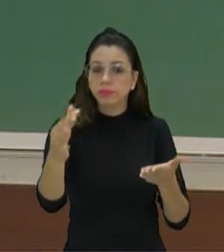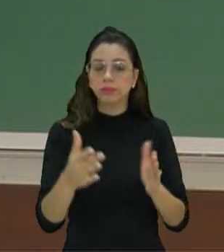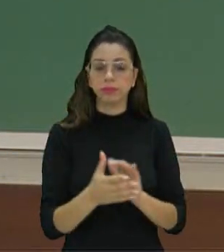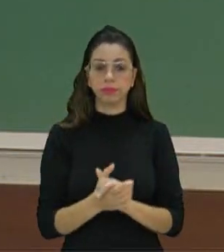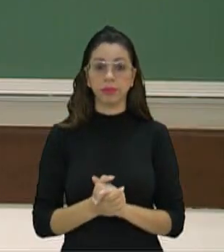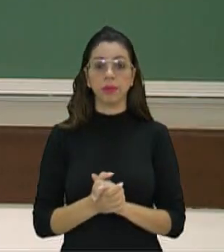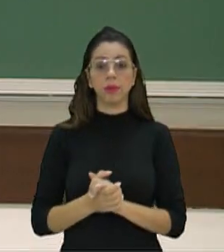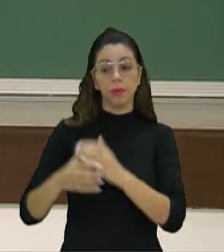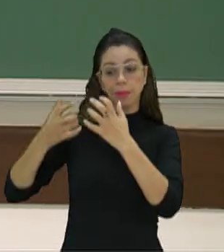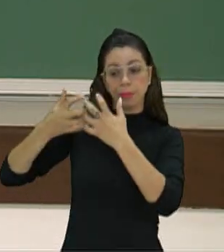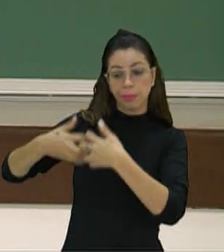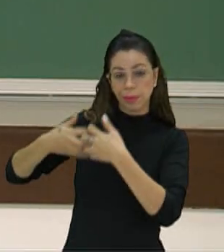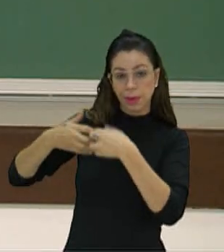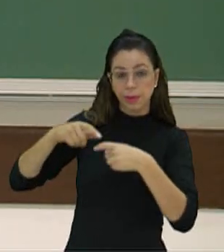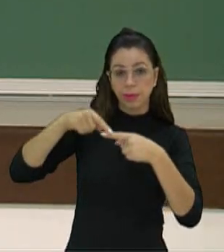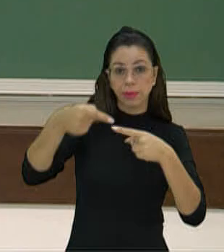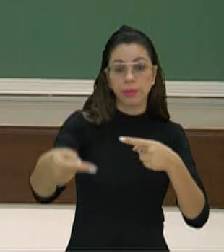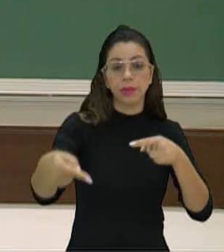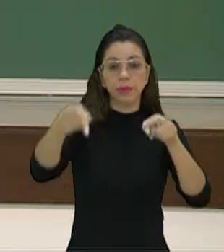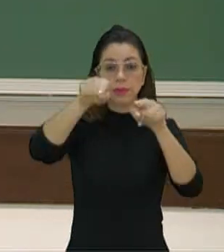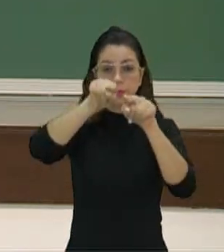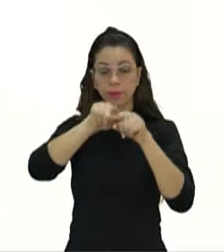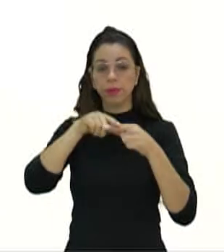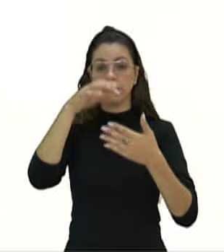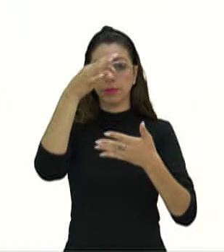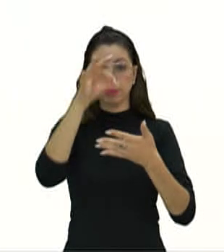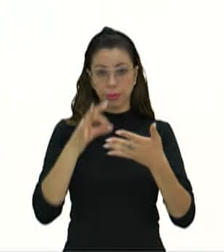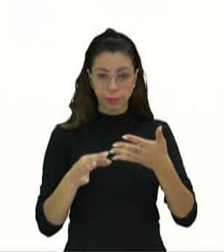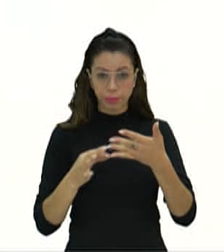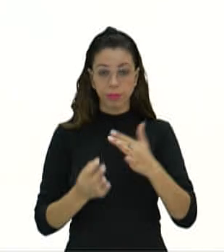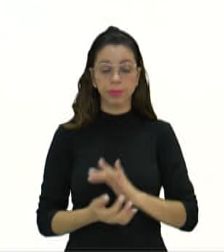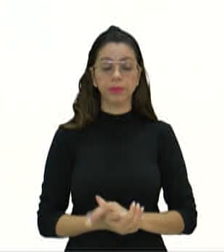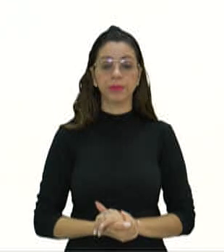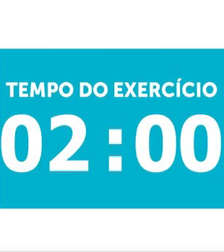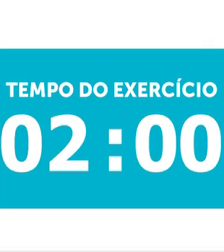Então pensa aí, a gente já vê as possíveis respostas.